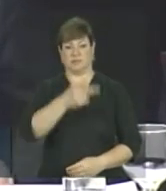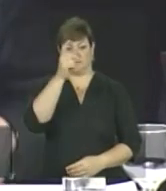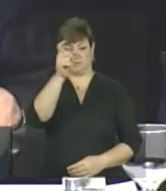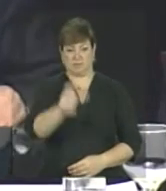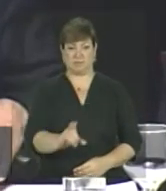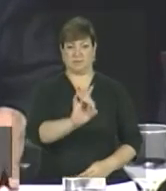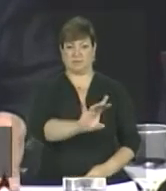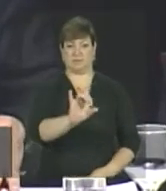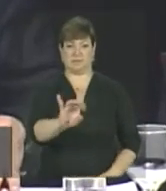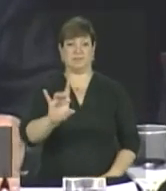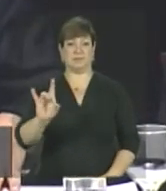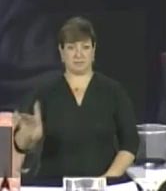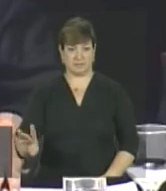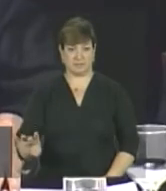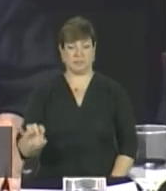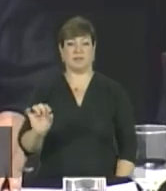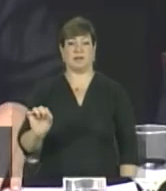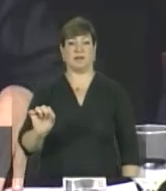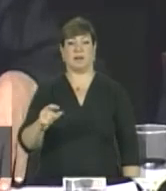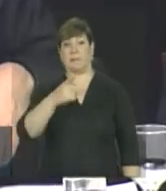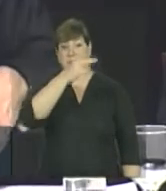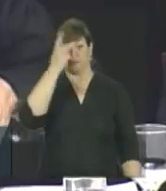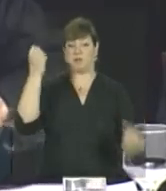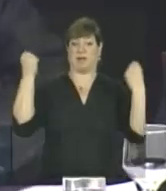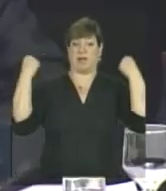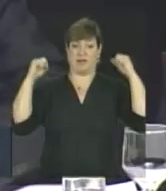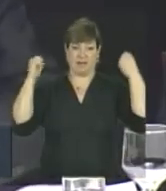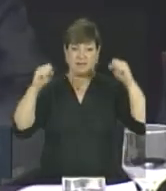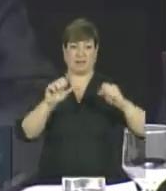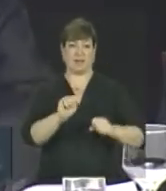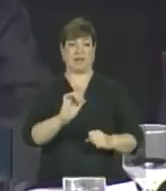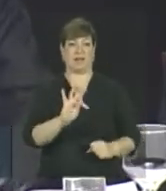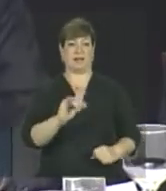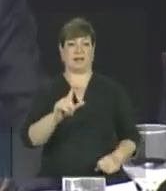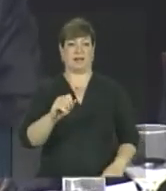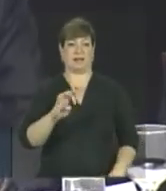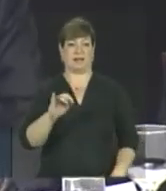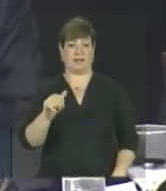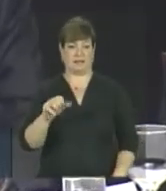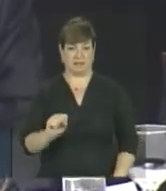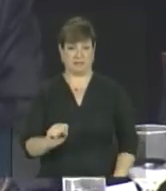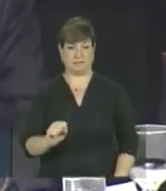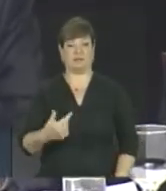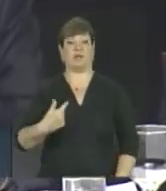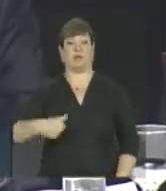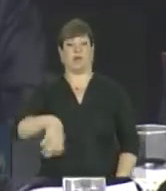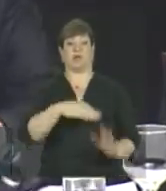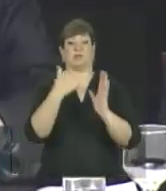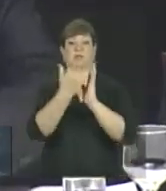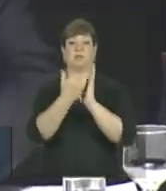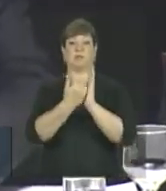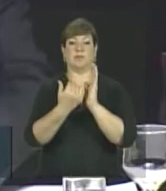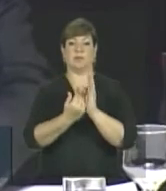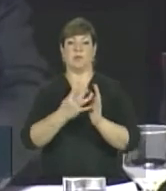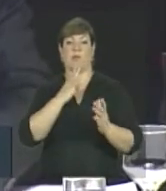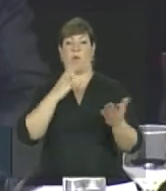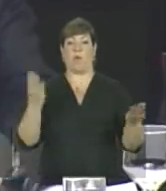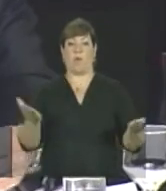individual a atletas. O nosso programa conheceu esse ano uma